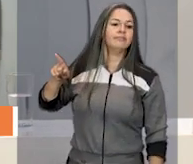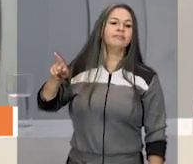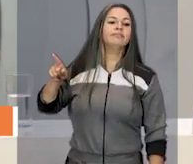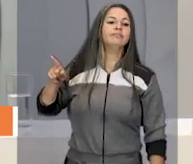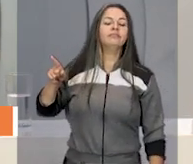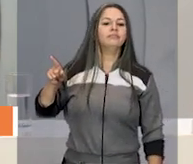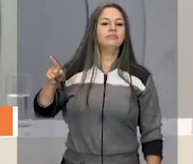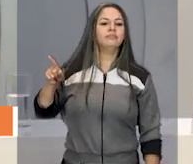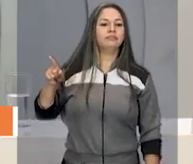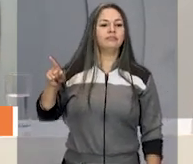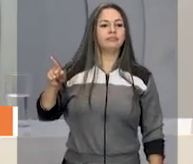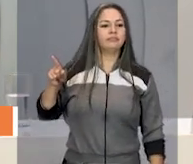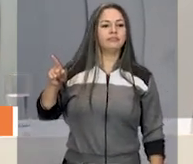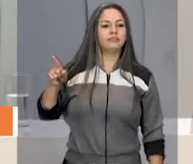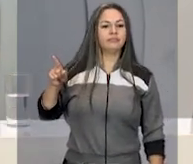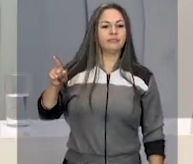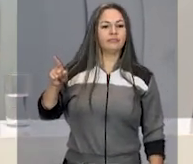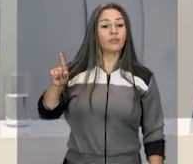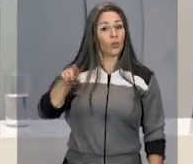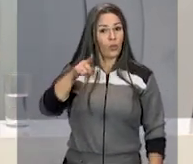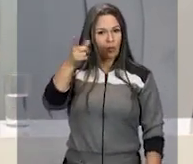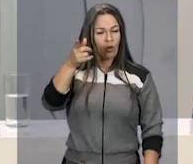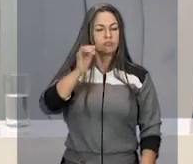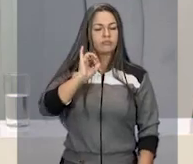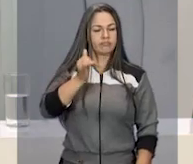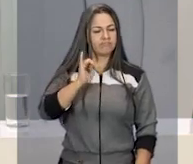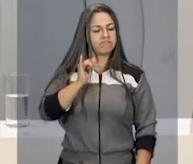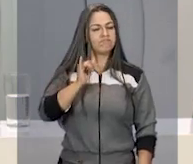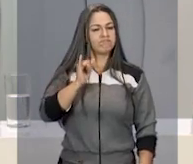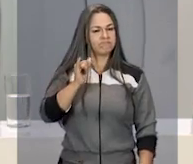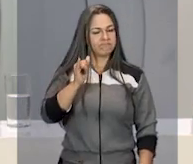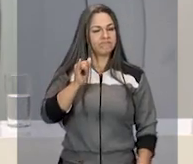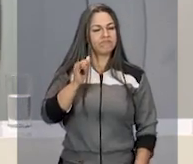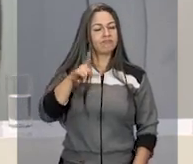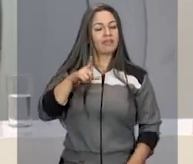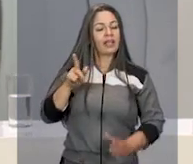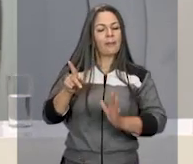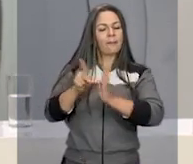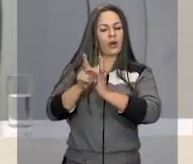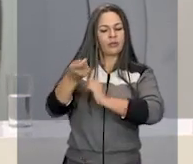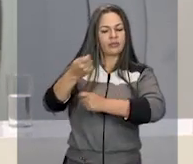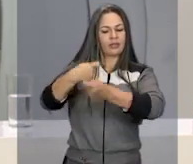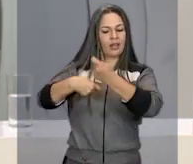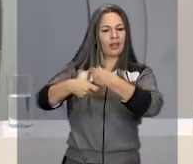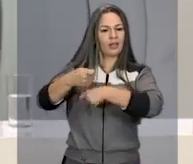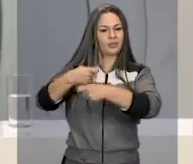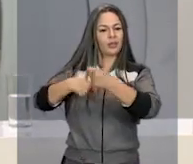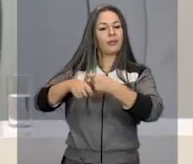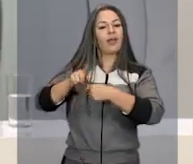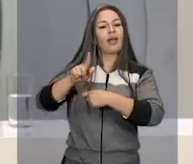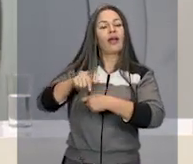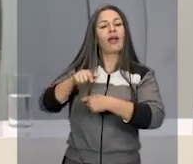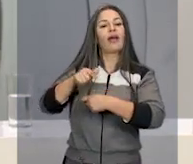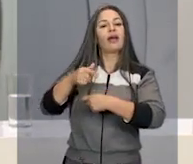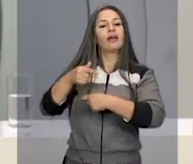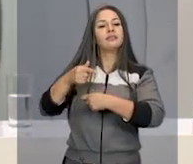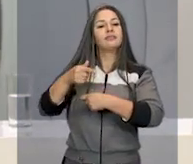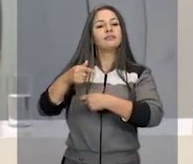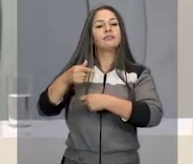áreas de planície. Outro ponto significativo da economia chinesa é o caso de Taiwan.